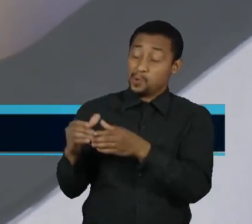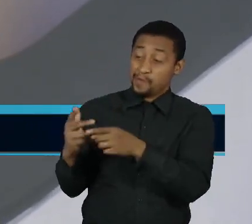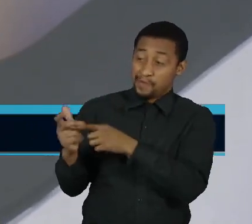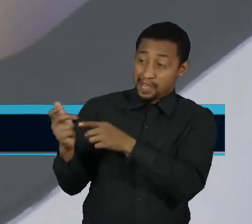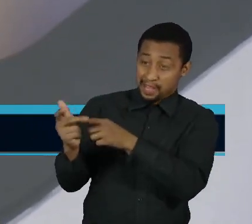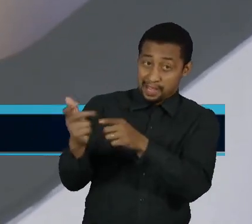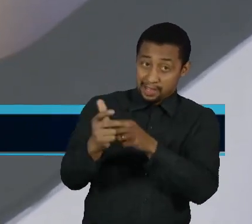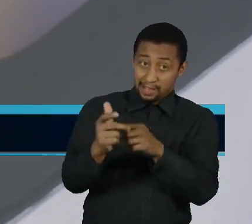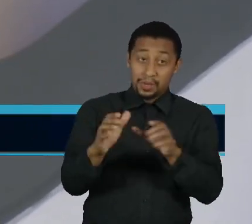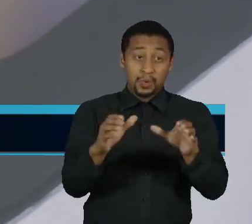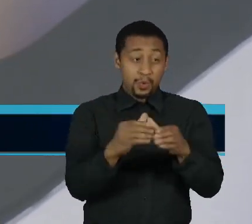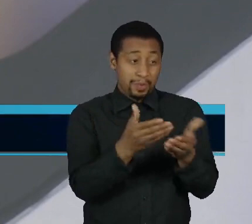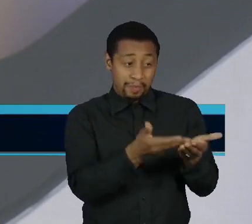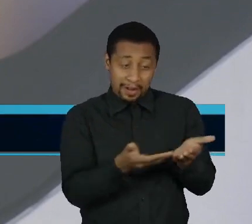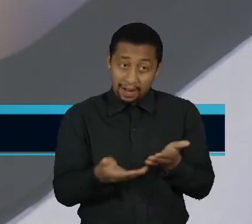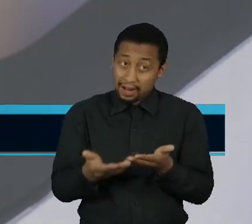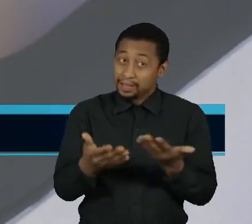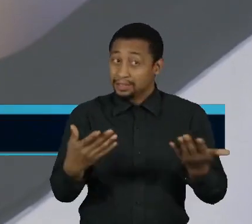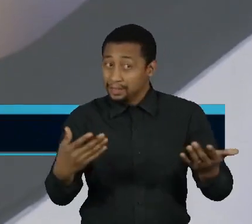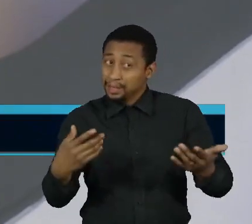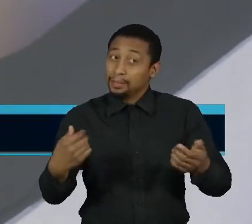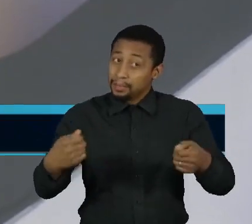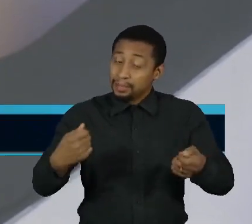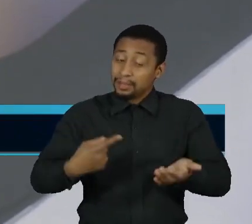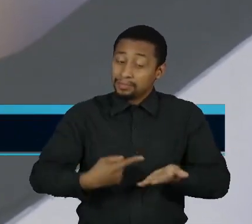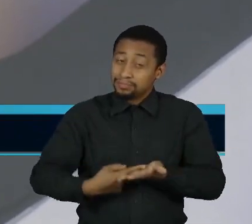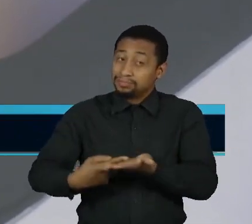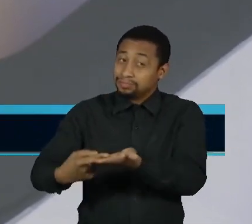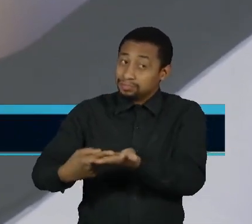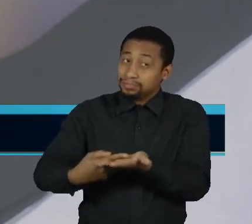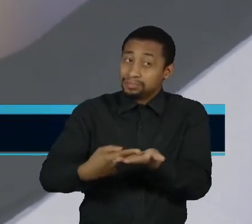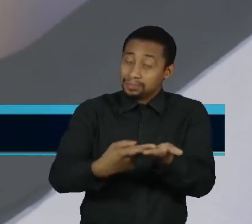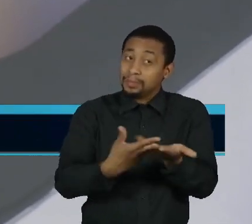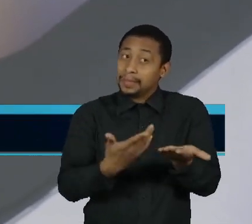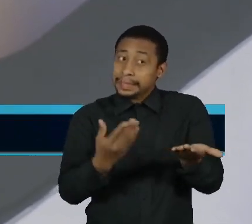perdedores. Vão ter que chegar num meio termo aí, talvez, para diminuir um pouco essa distorção, né?